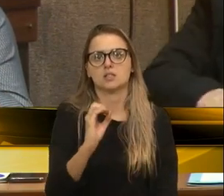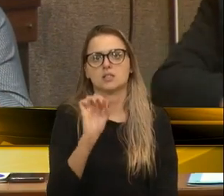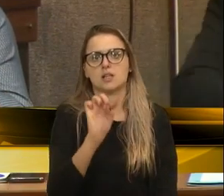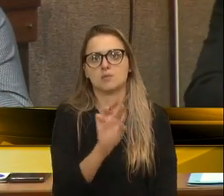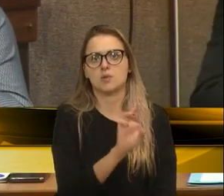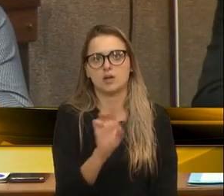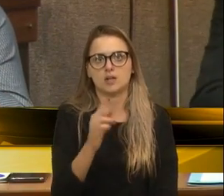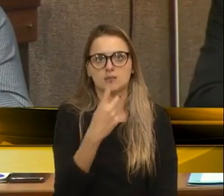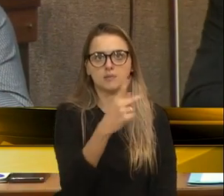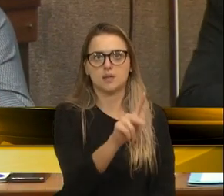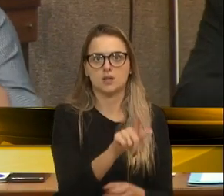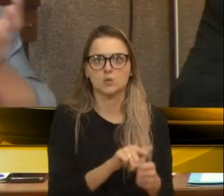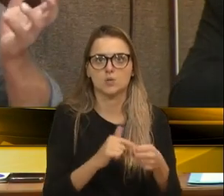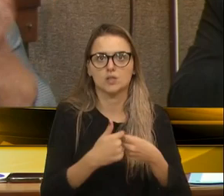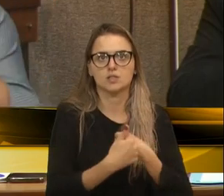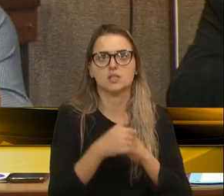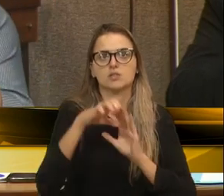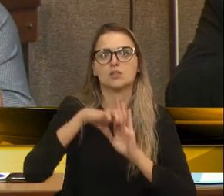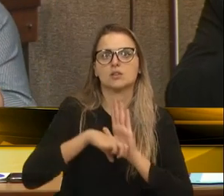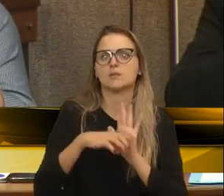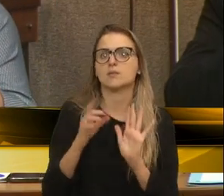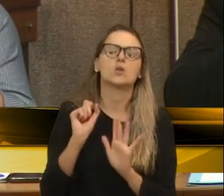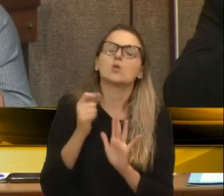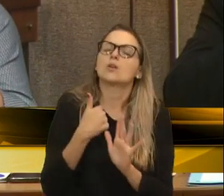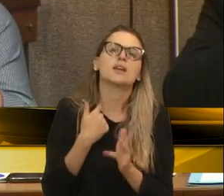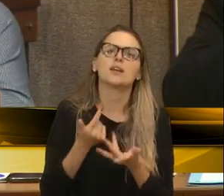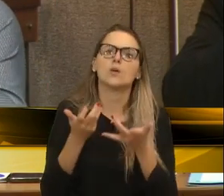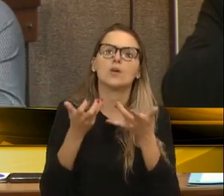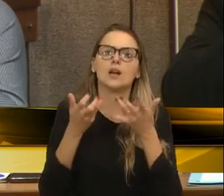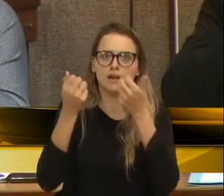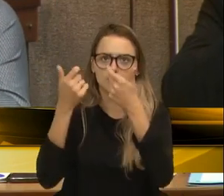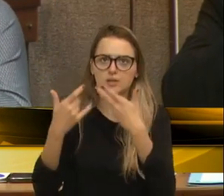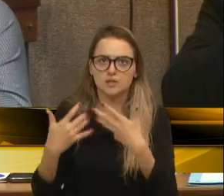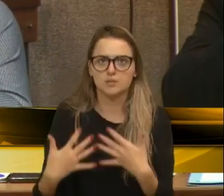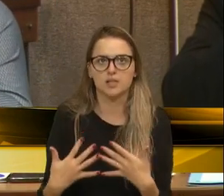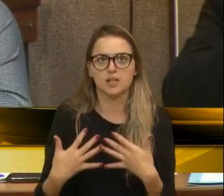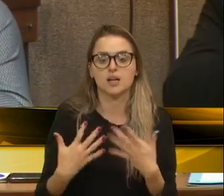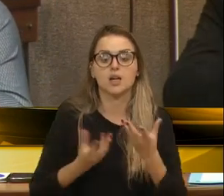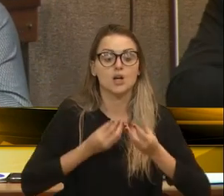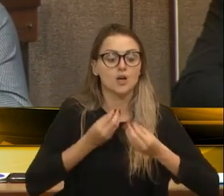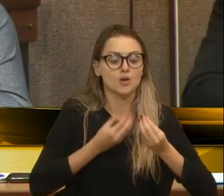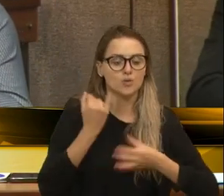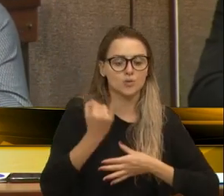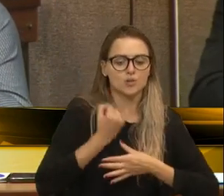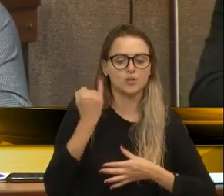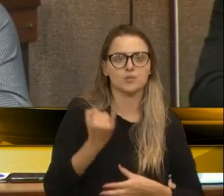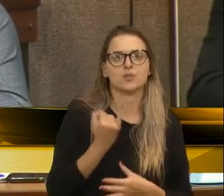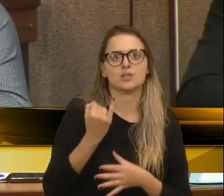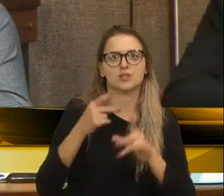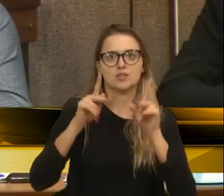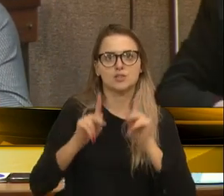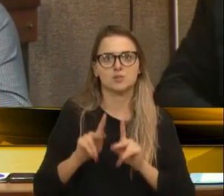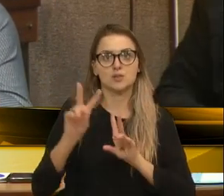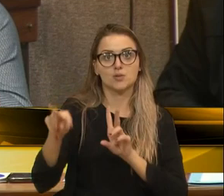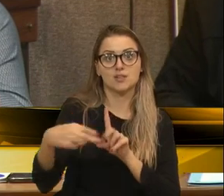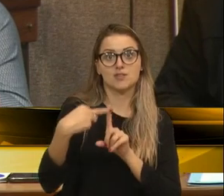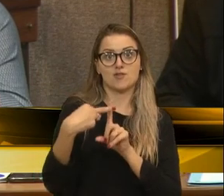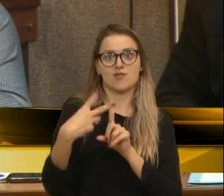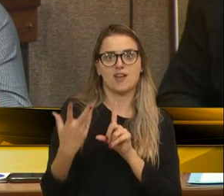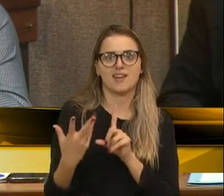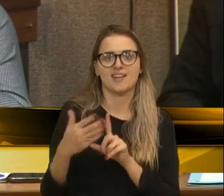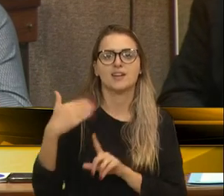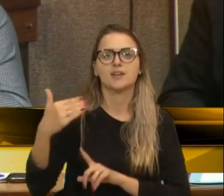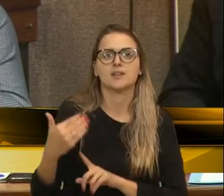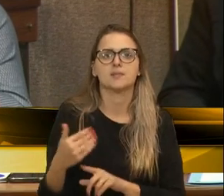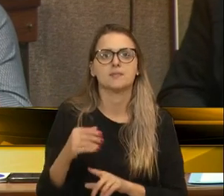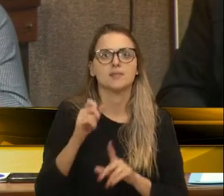teu município esse ano com emenda. O que eu estou querendo dizer com isso, vereador? A importância que tem. Tem um ditado que nós aprendemos desde pequenininho,